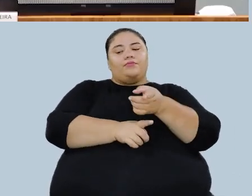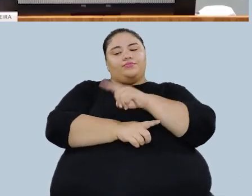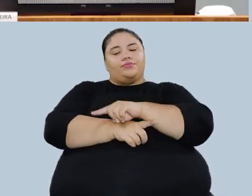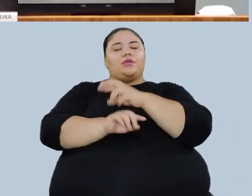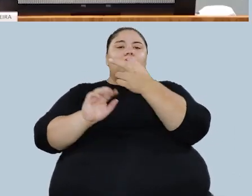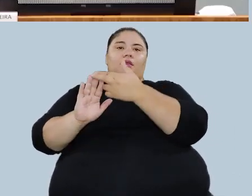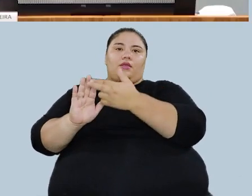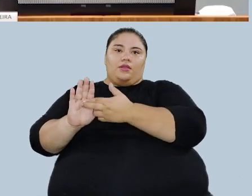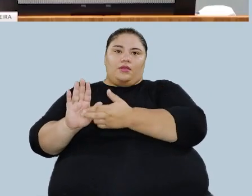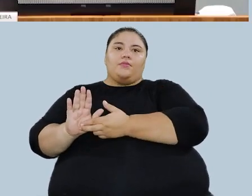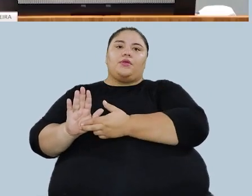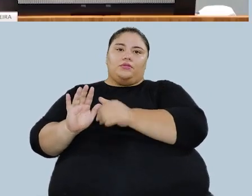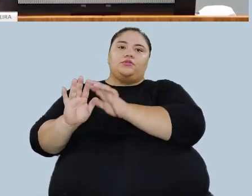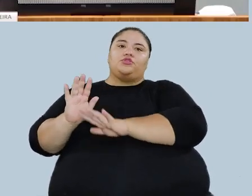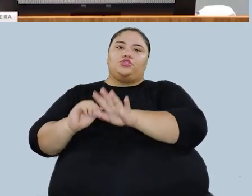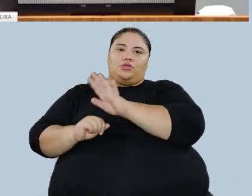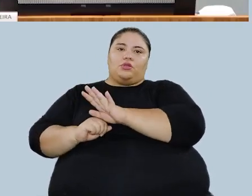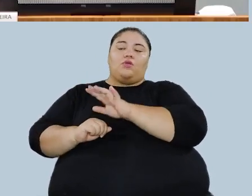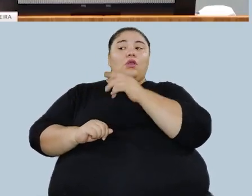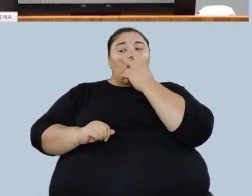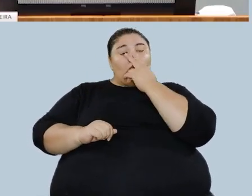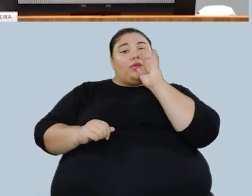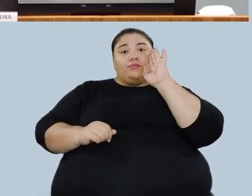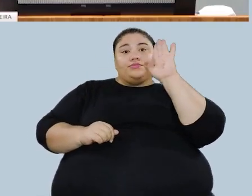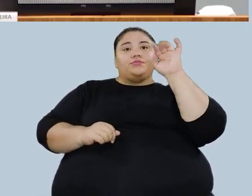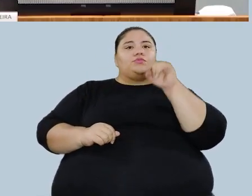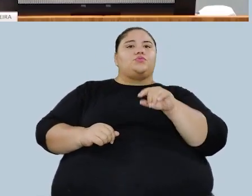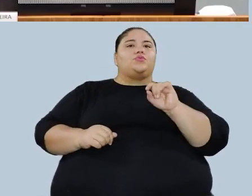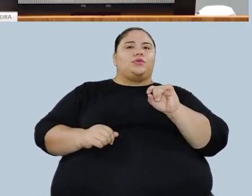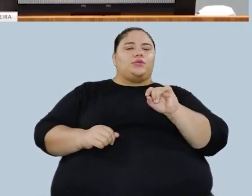Então, aqui, eu acho que é o grande elemento